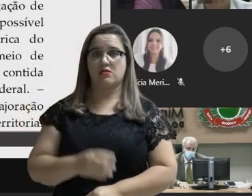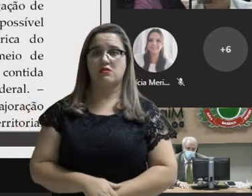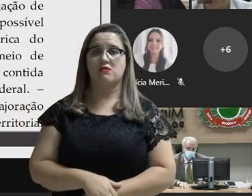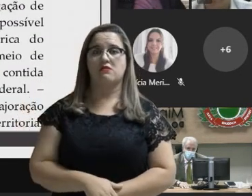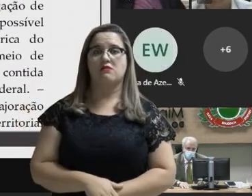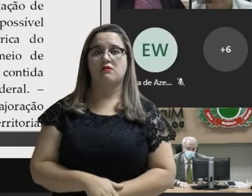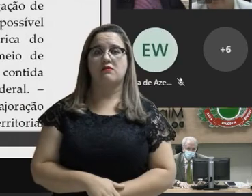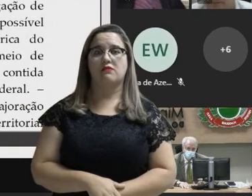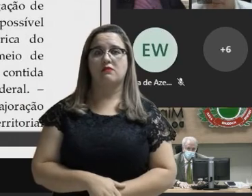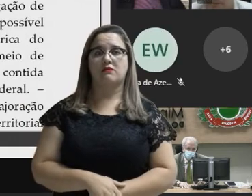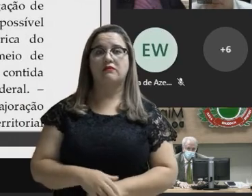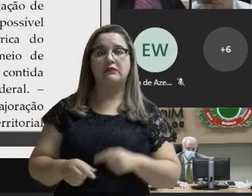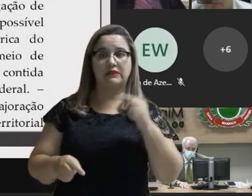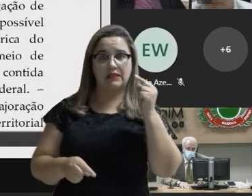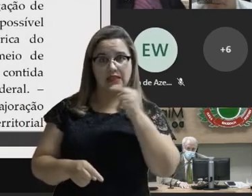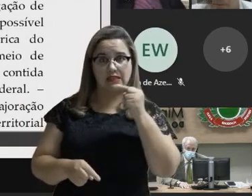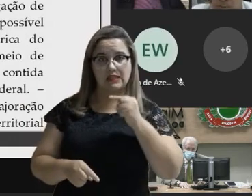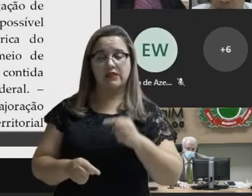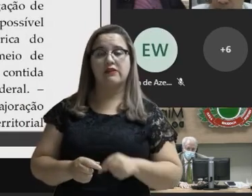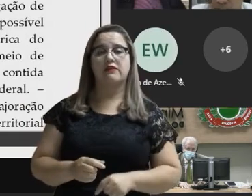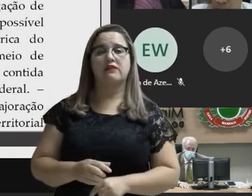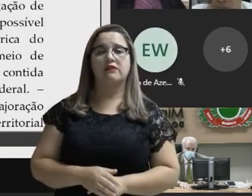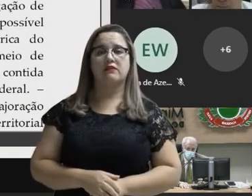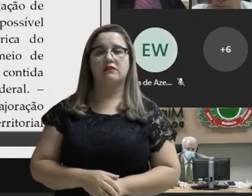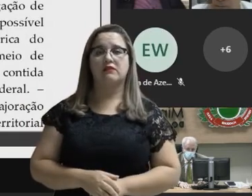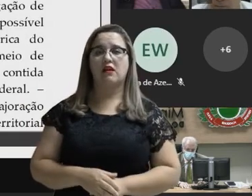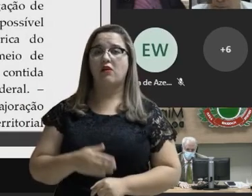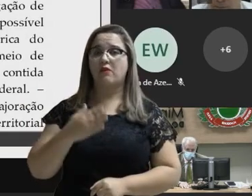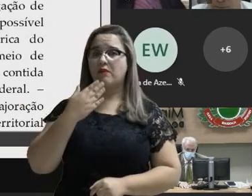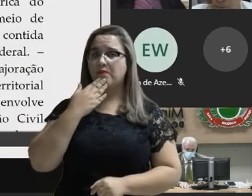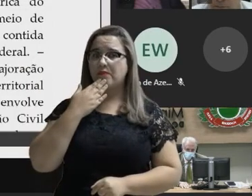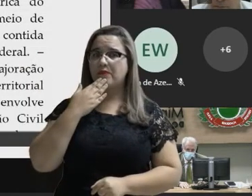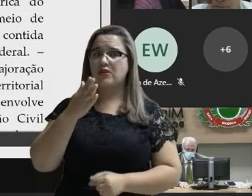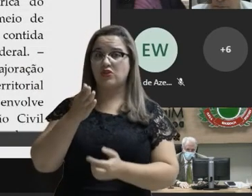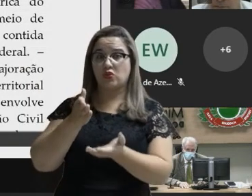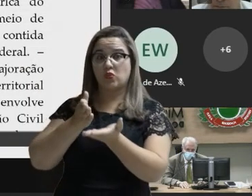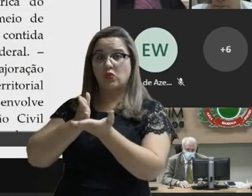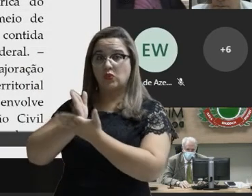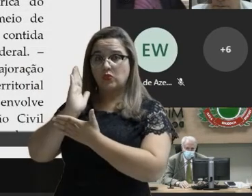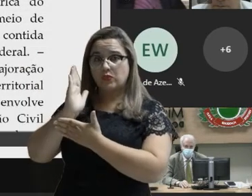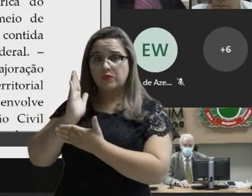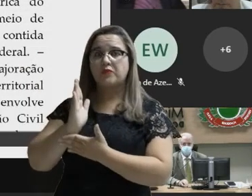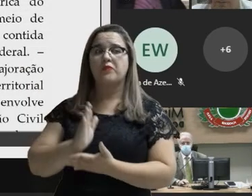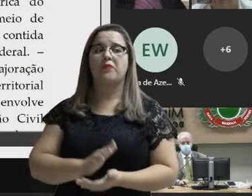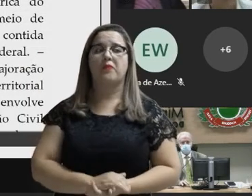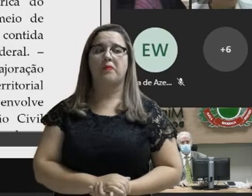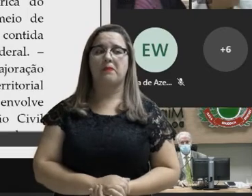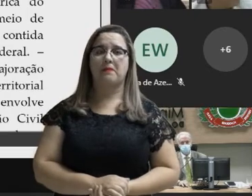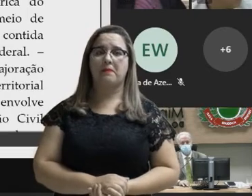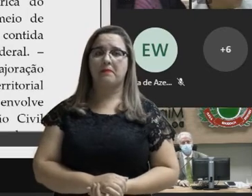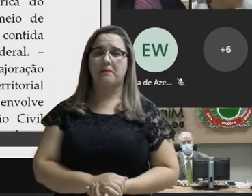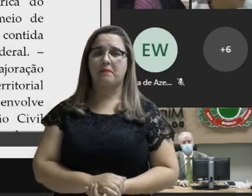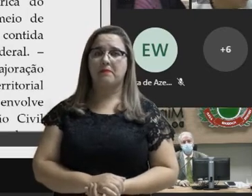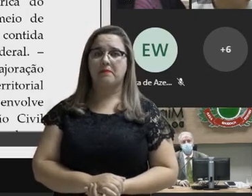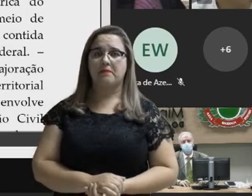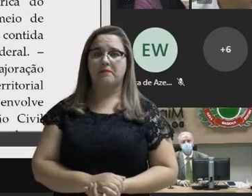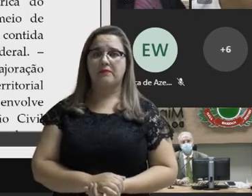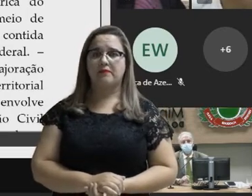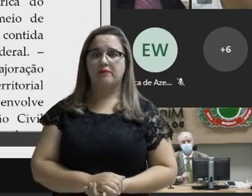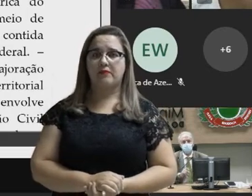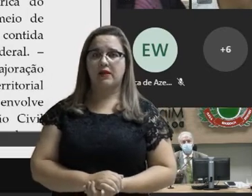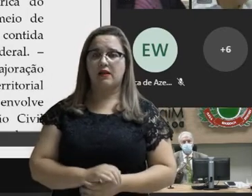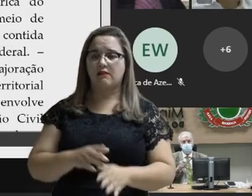Aqui existe, assim, é um pedido de homologação para apurar